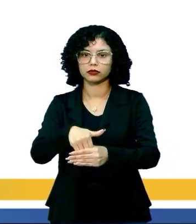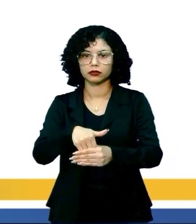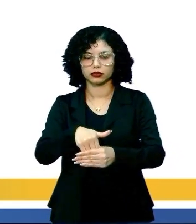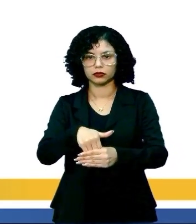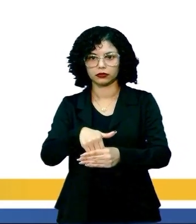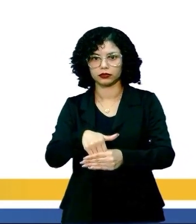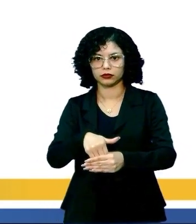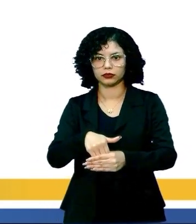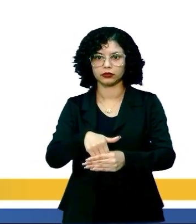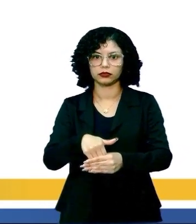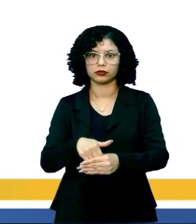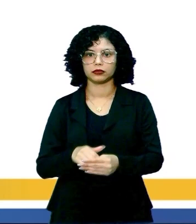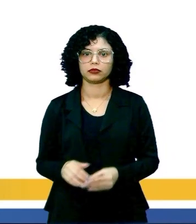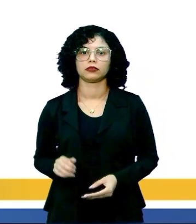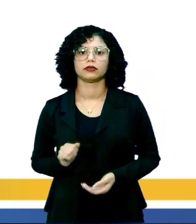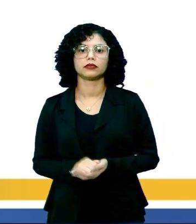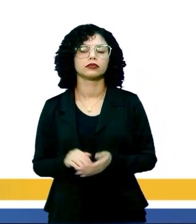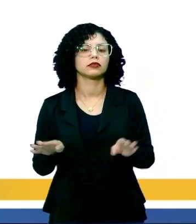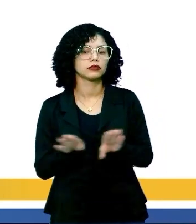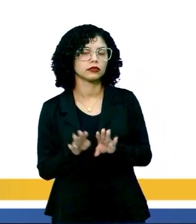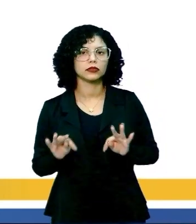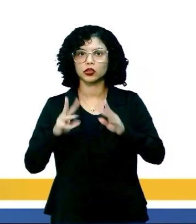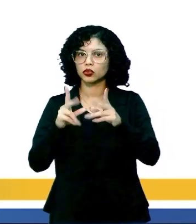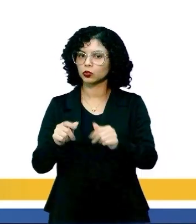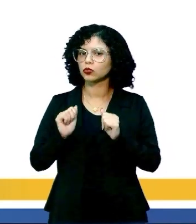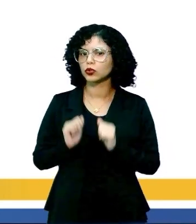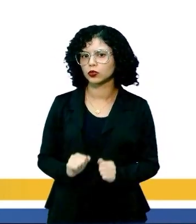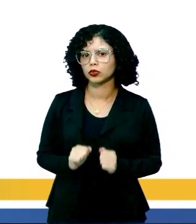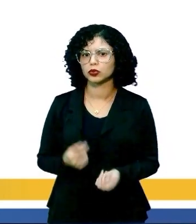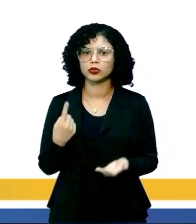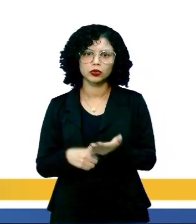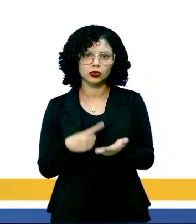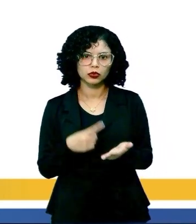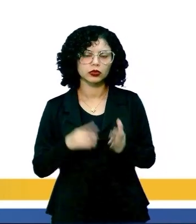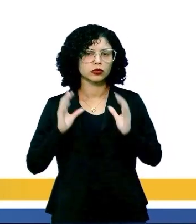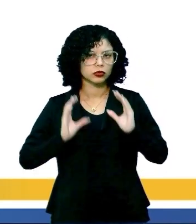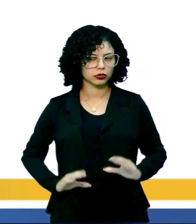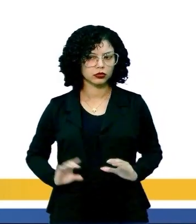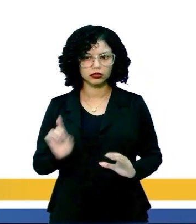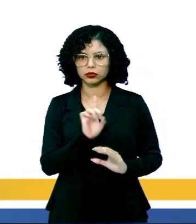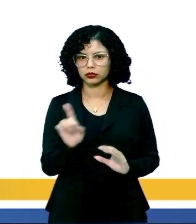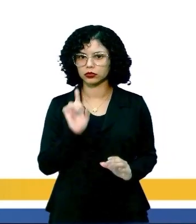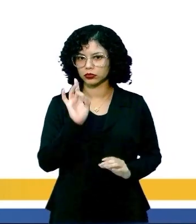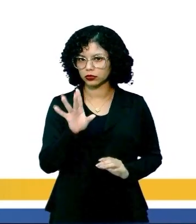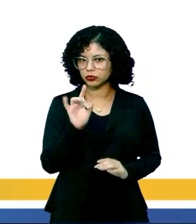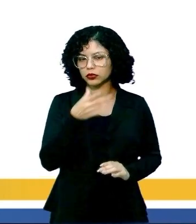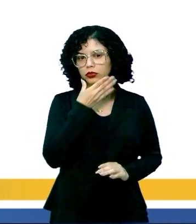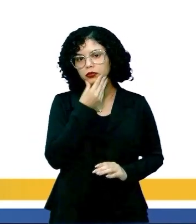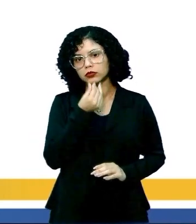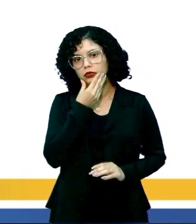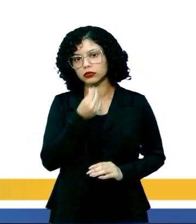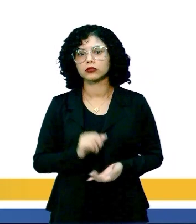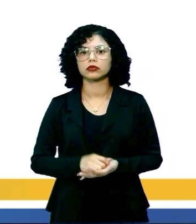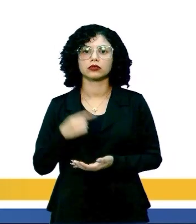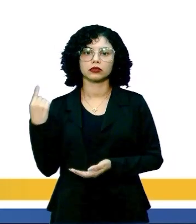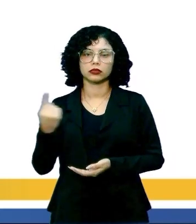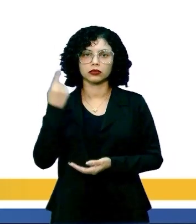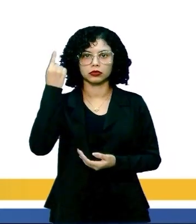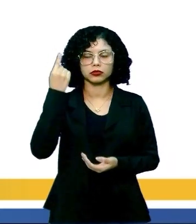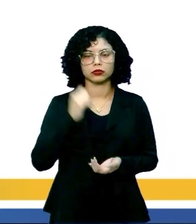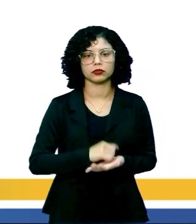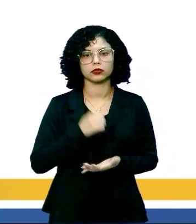ele é censitário e não é todo mundo que é considerado cidadão não, tá? Somente os homens maiores de